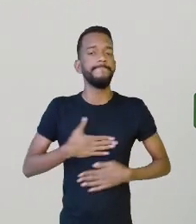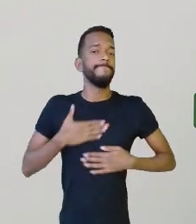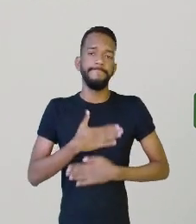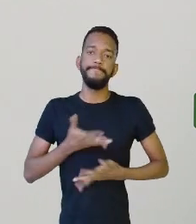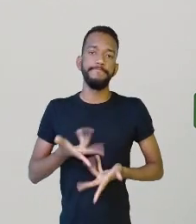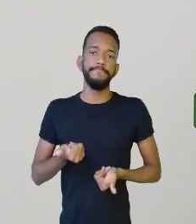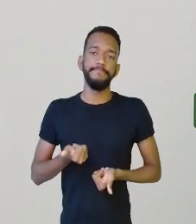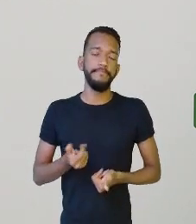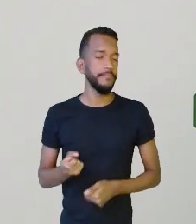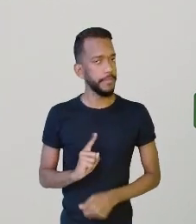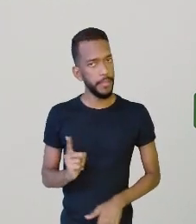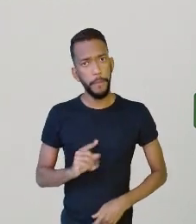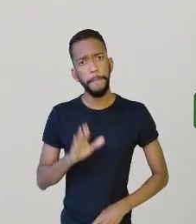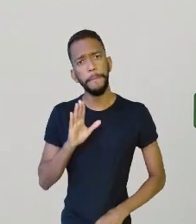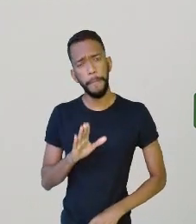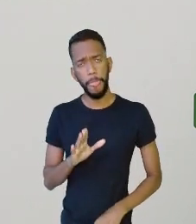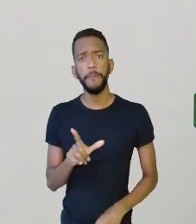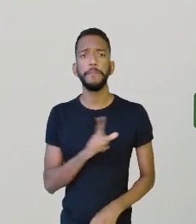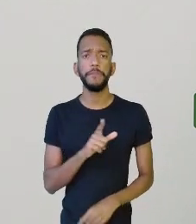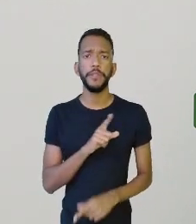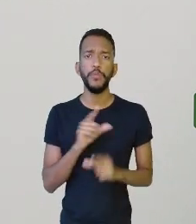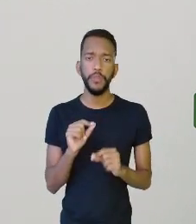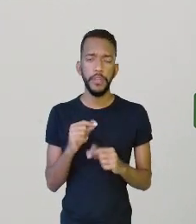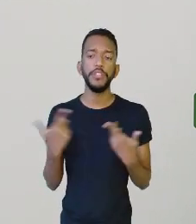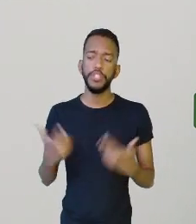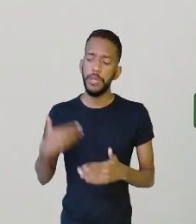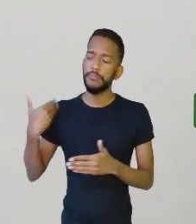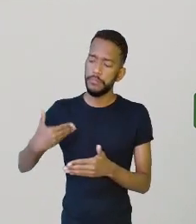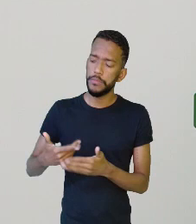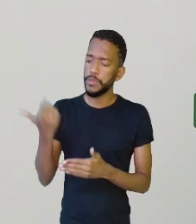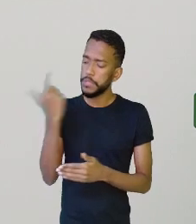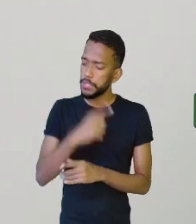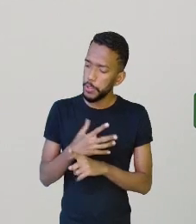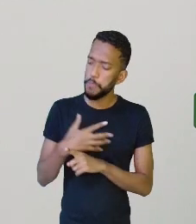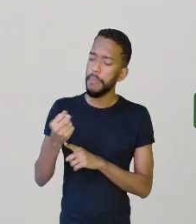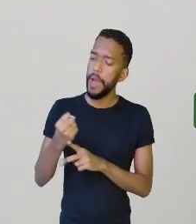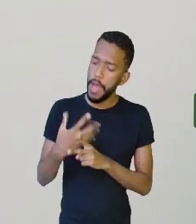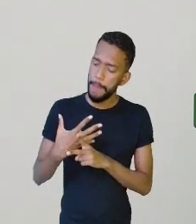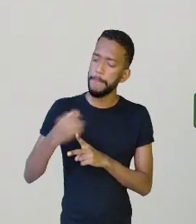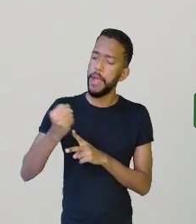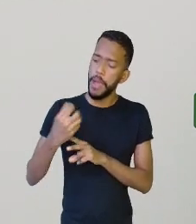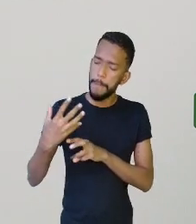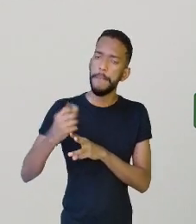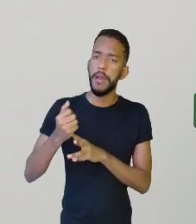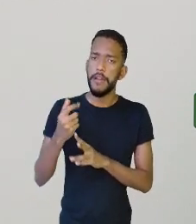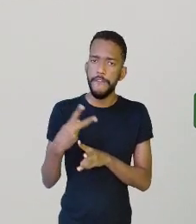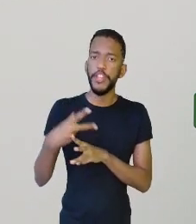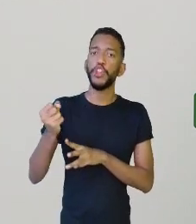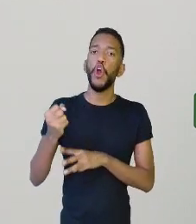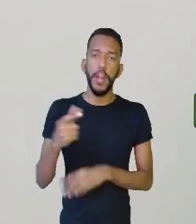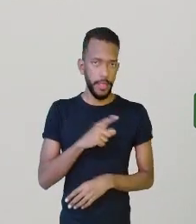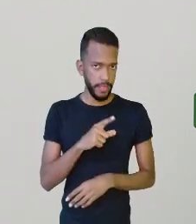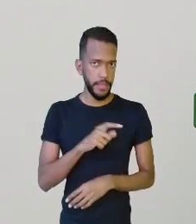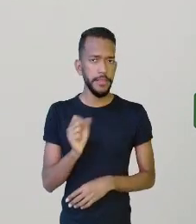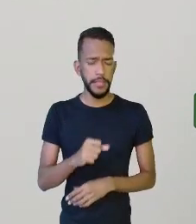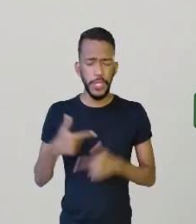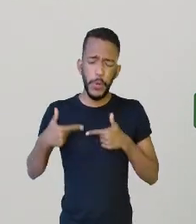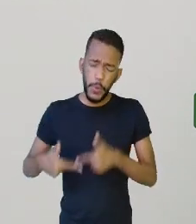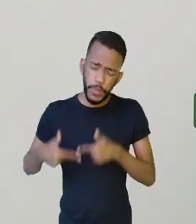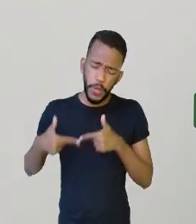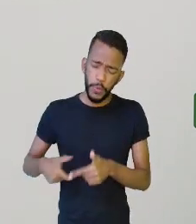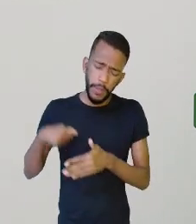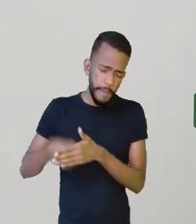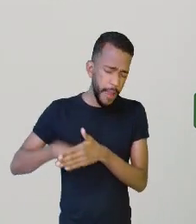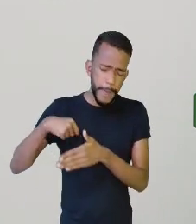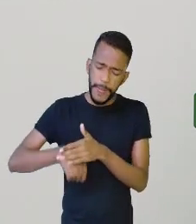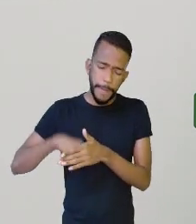agradáveis. Porém, nós temos vitórias. Além desse processo de desigualdade, nós temos muitas lutas na